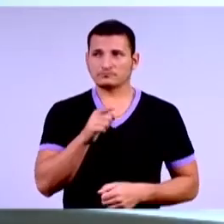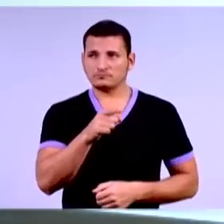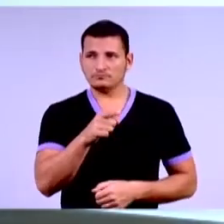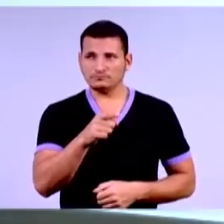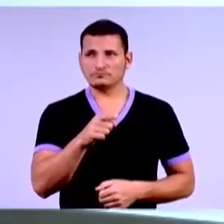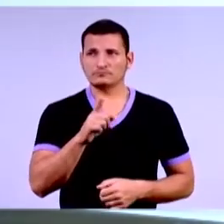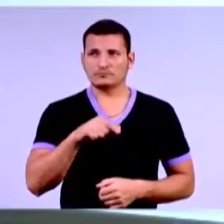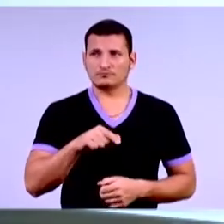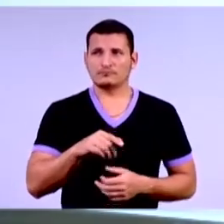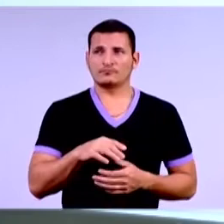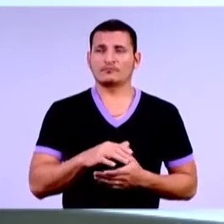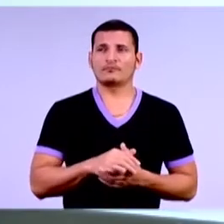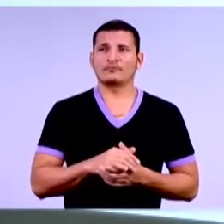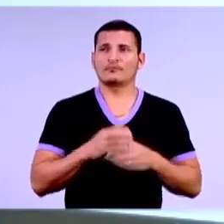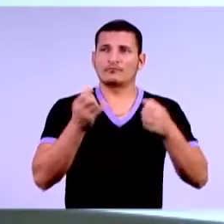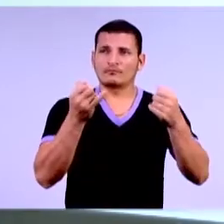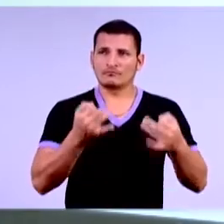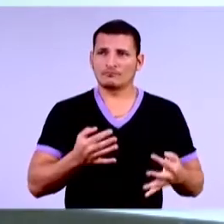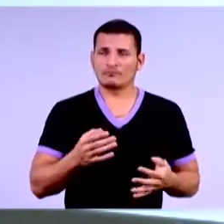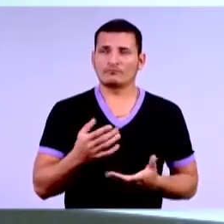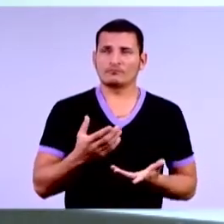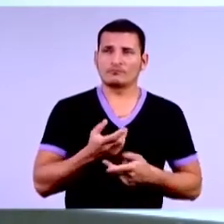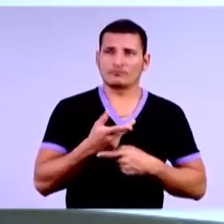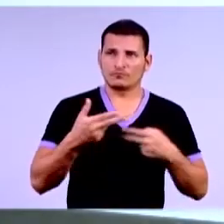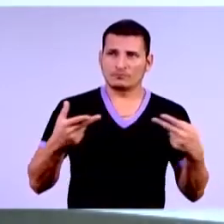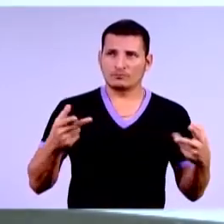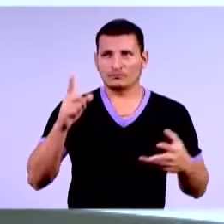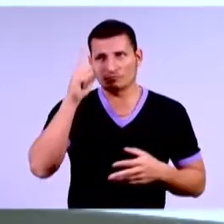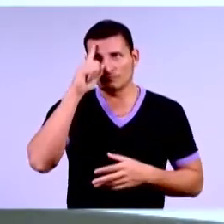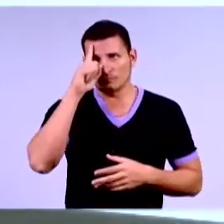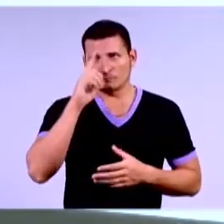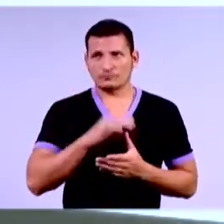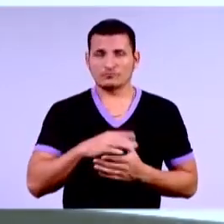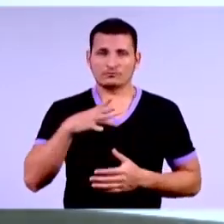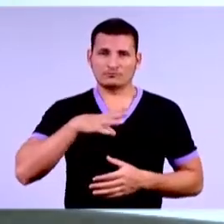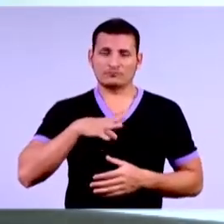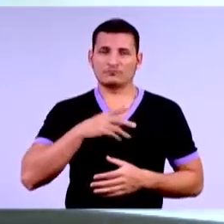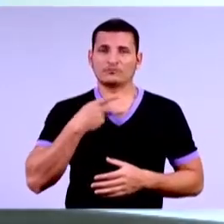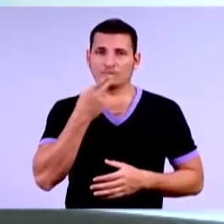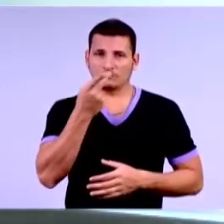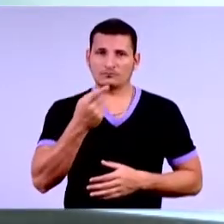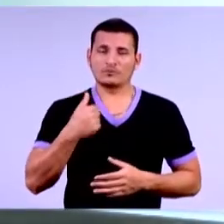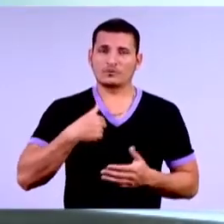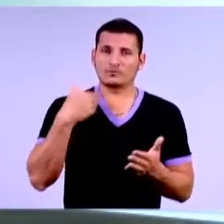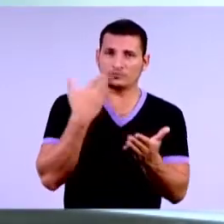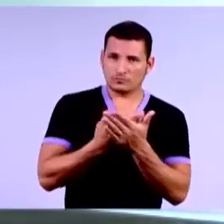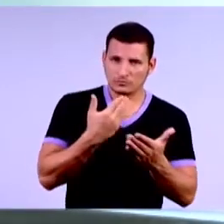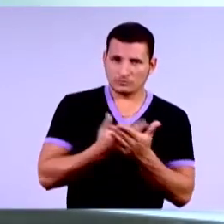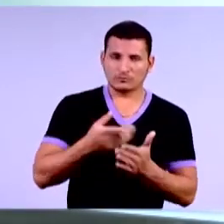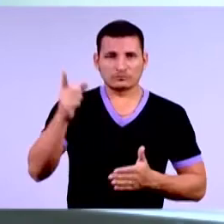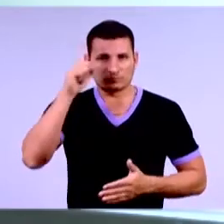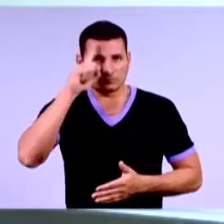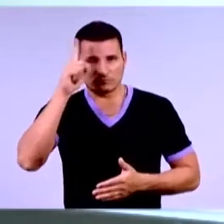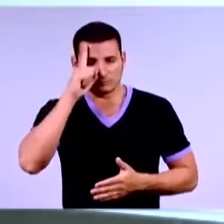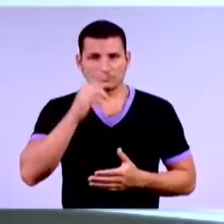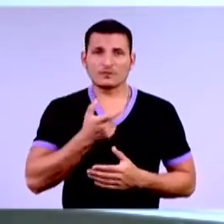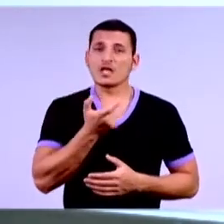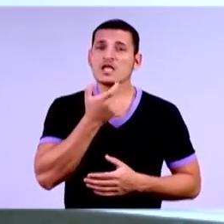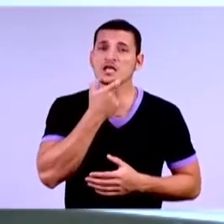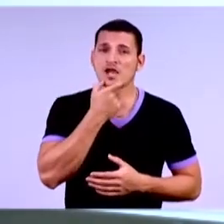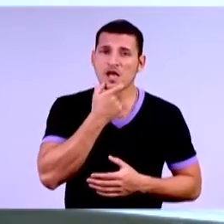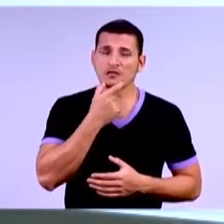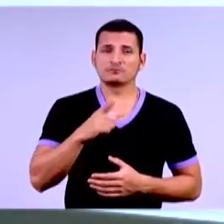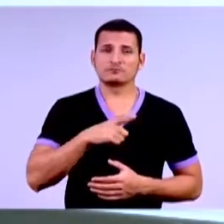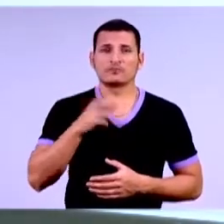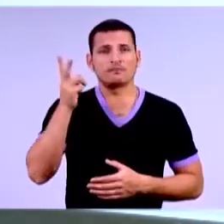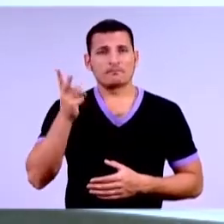ações cotidianas então por exemplo em português eu digo estudo todos os dias em inglês eu vou ter